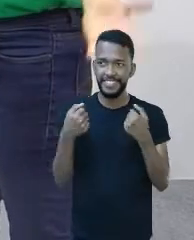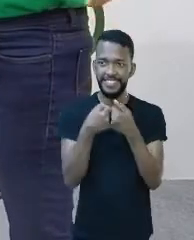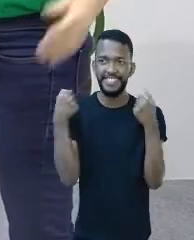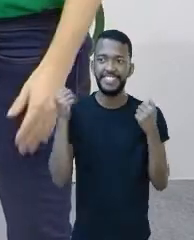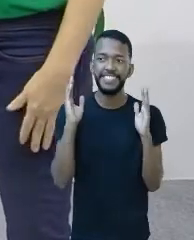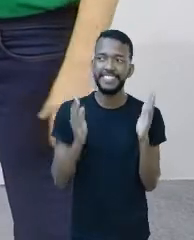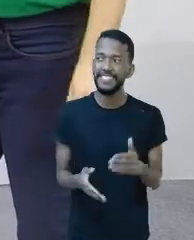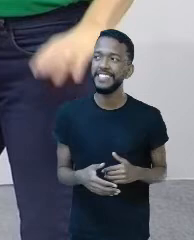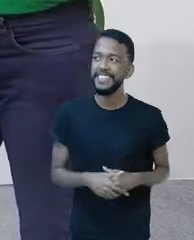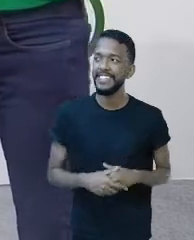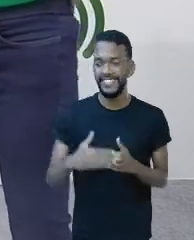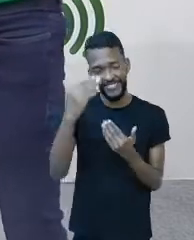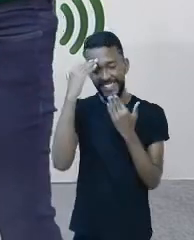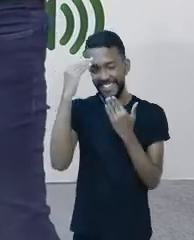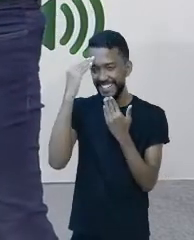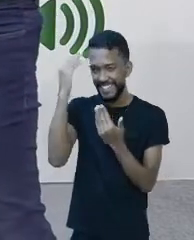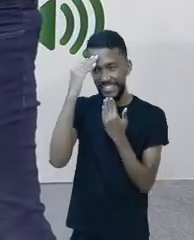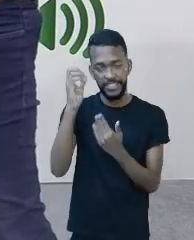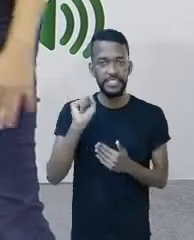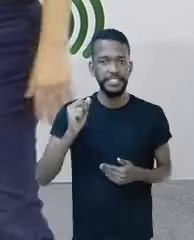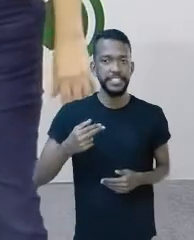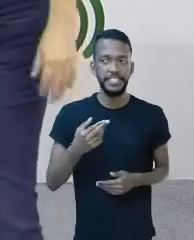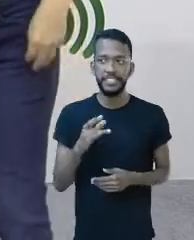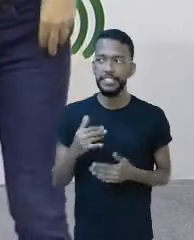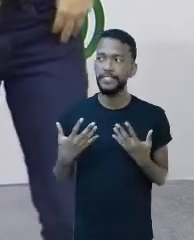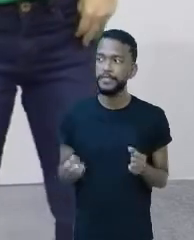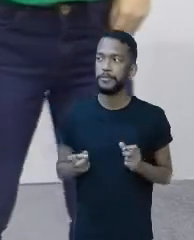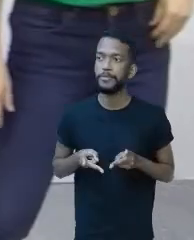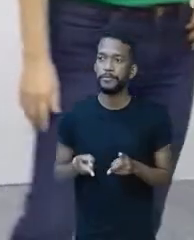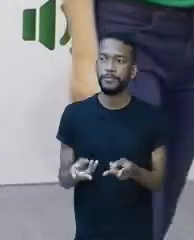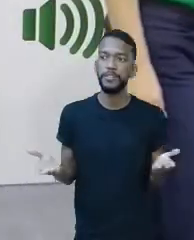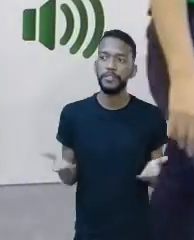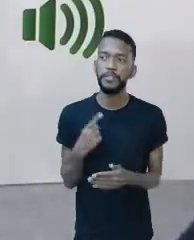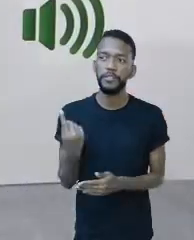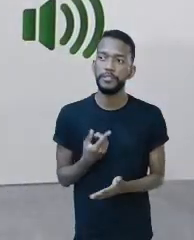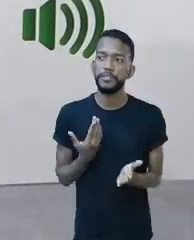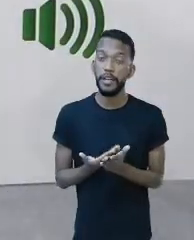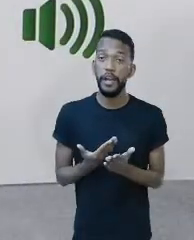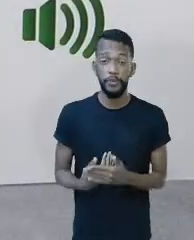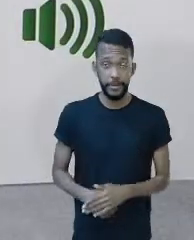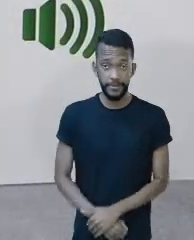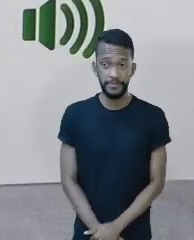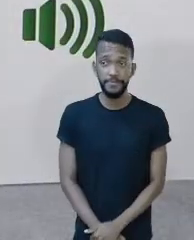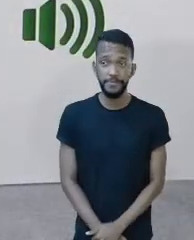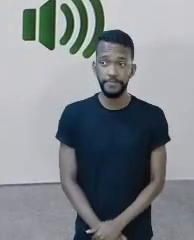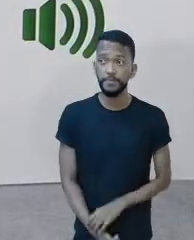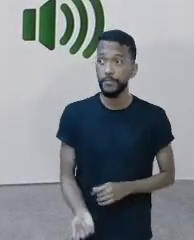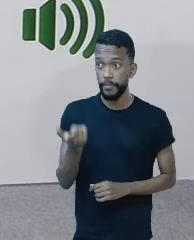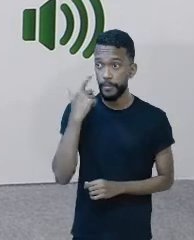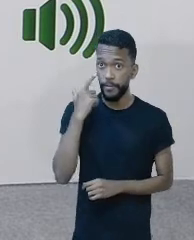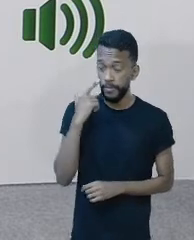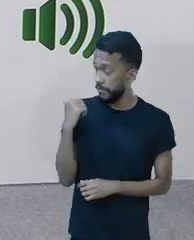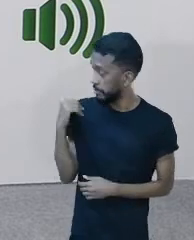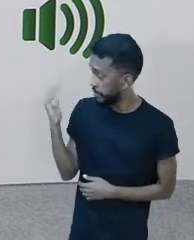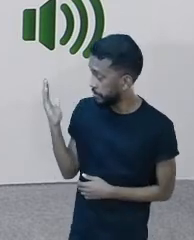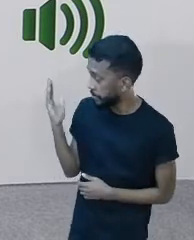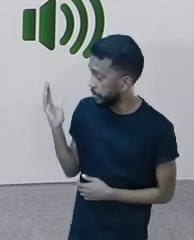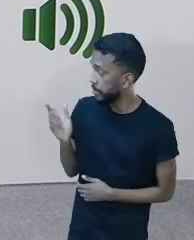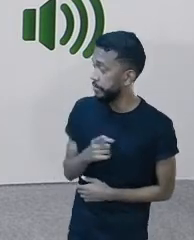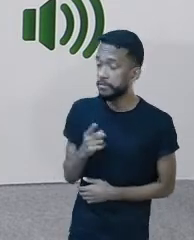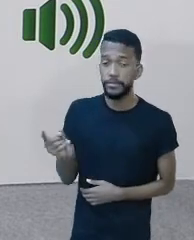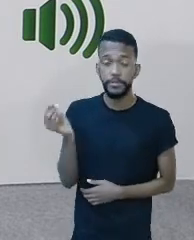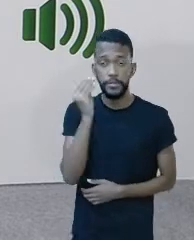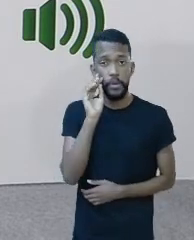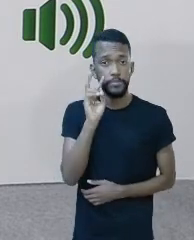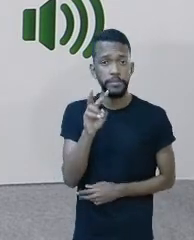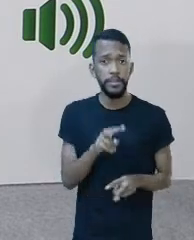menos empatou, né? Valeu, Obrigada, gente. Sandra. E a gente vai dar continuidade à nossa aula. Olha só, minha gente. Então, aqui no quadro, vocês estão